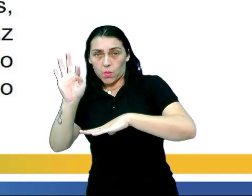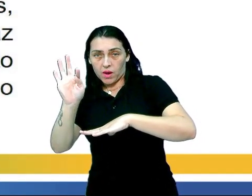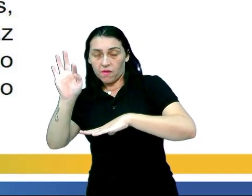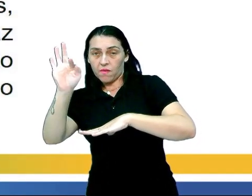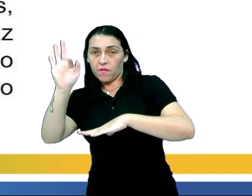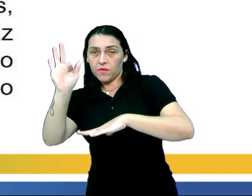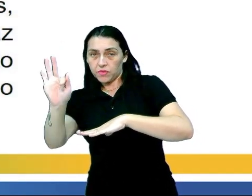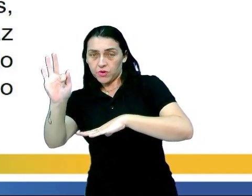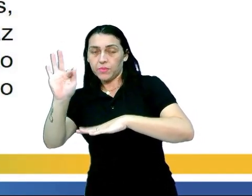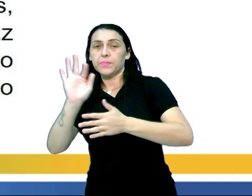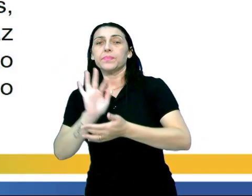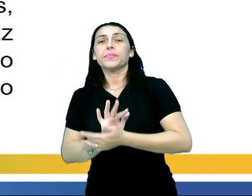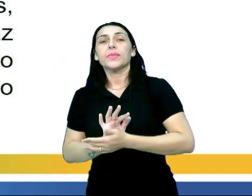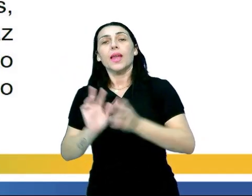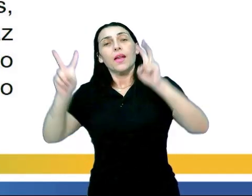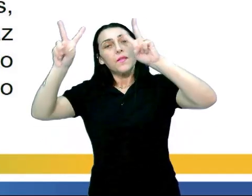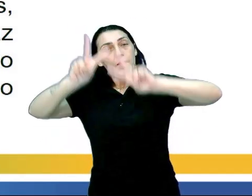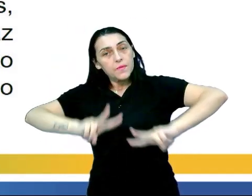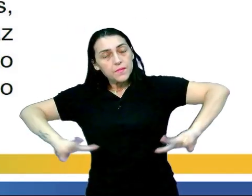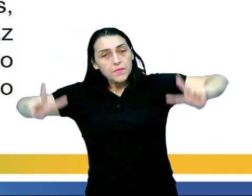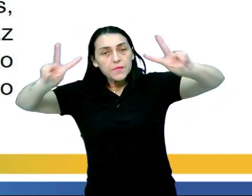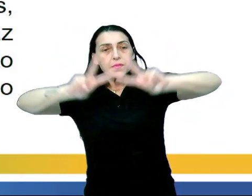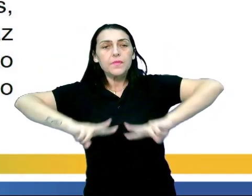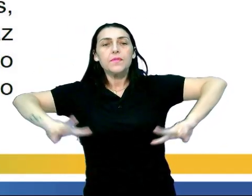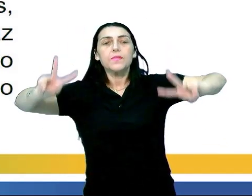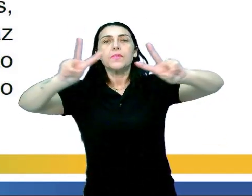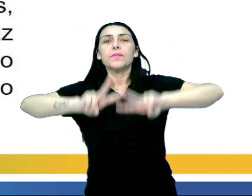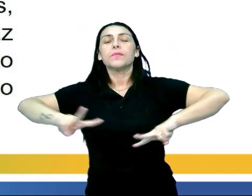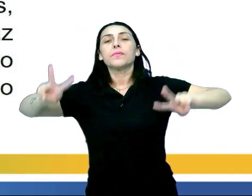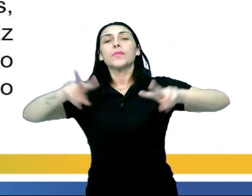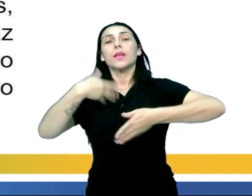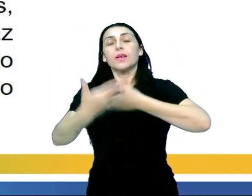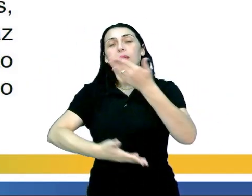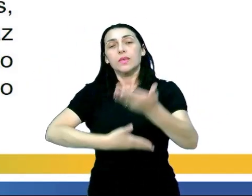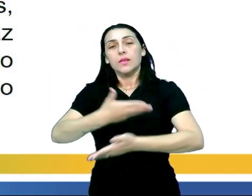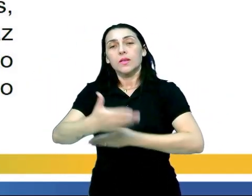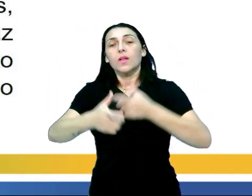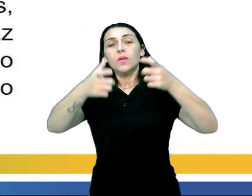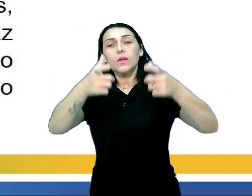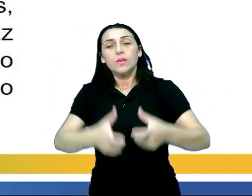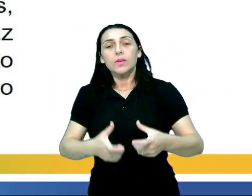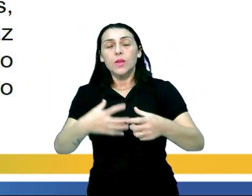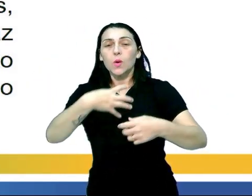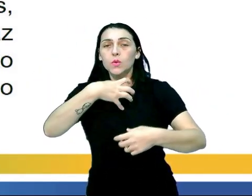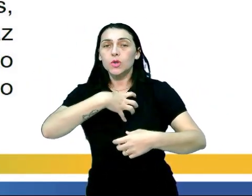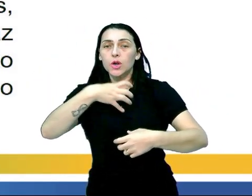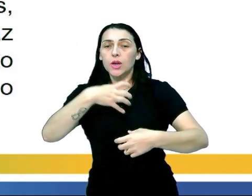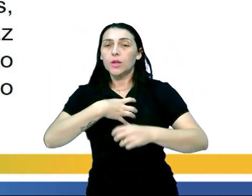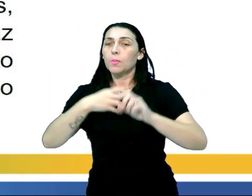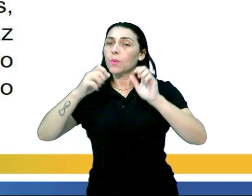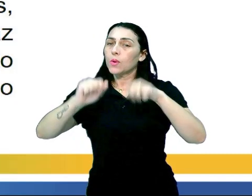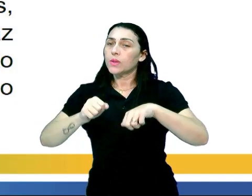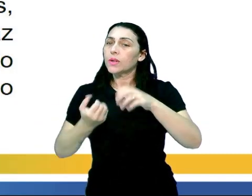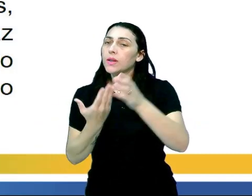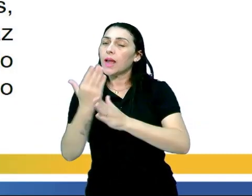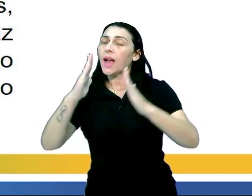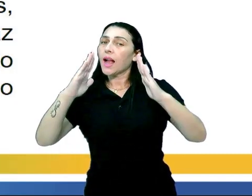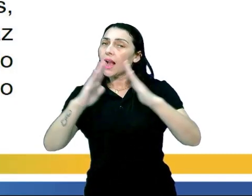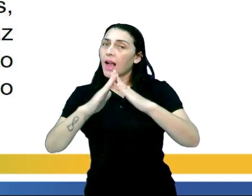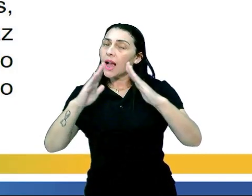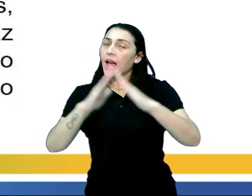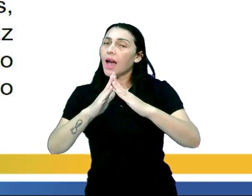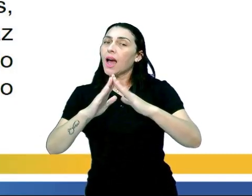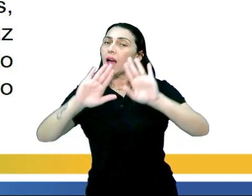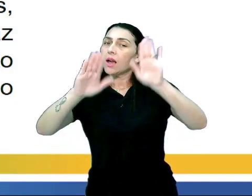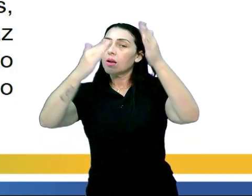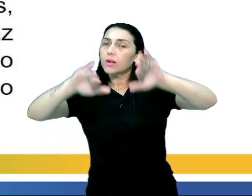informação, que é um jogo virtual, que auxilia no desenvolvimento de conhecimentos relacionados ao espaço e forma. É possível criar casas, edifícios,